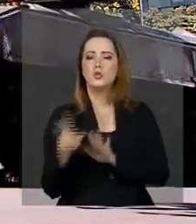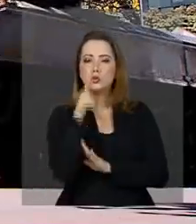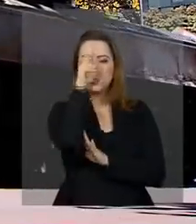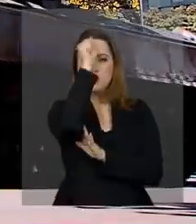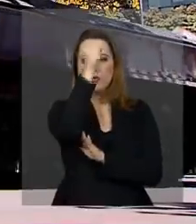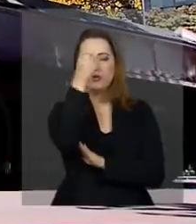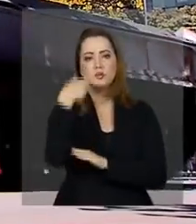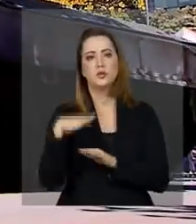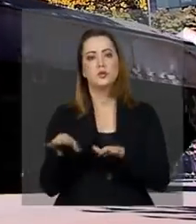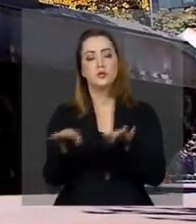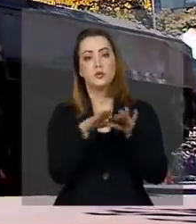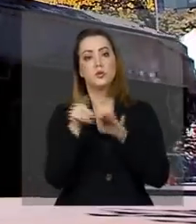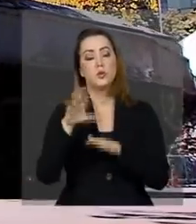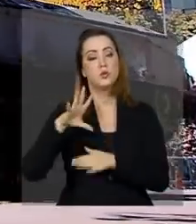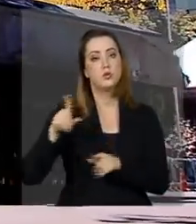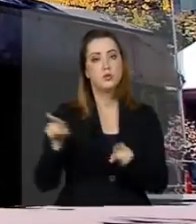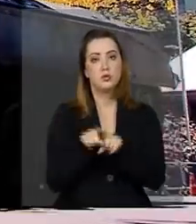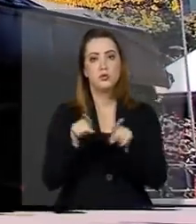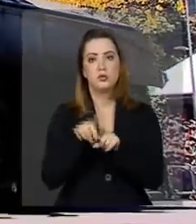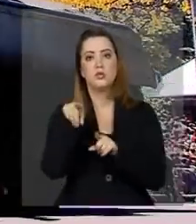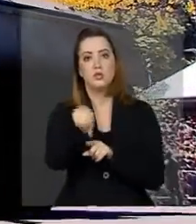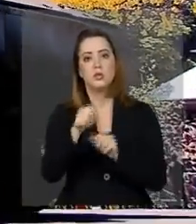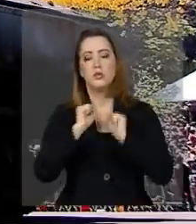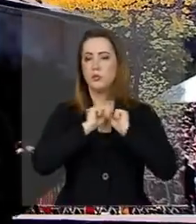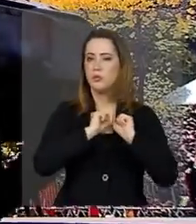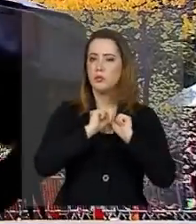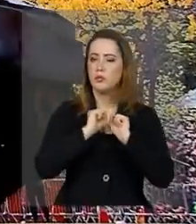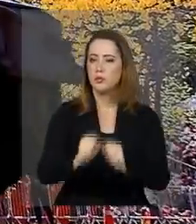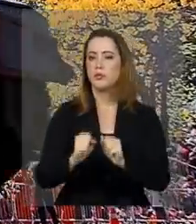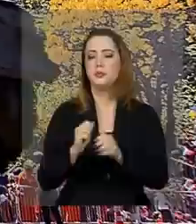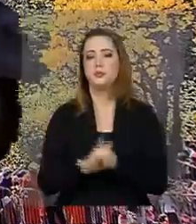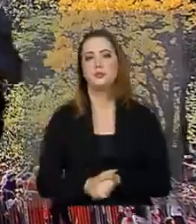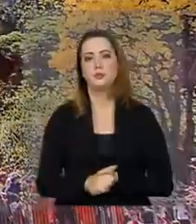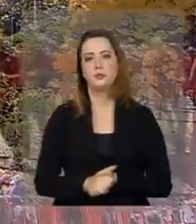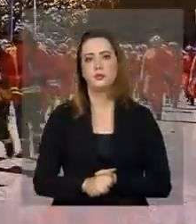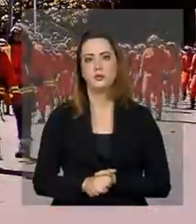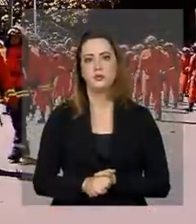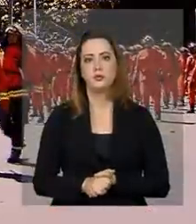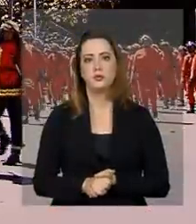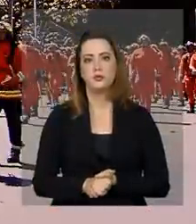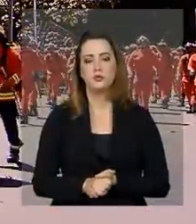força e, sobretudo, as suas potencialidades.